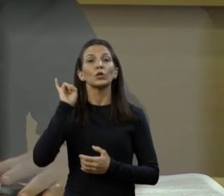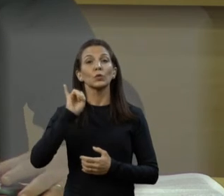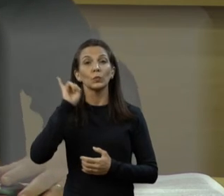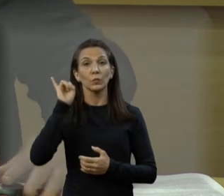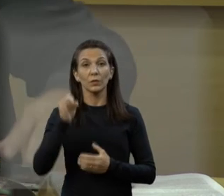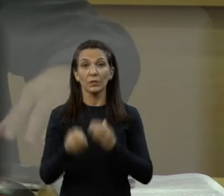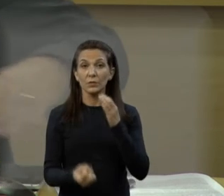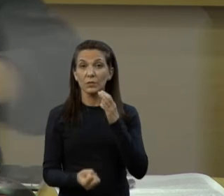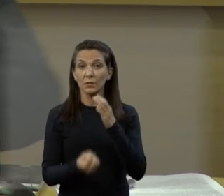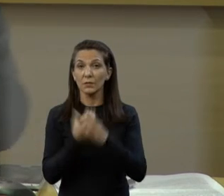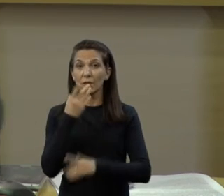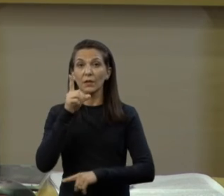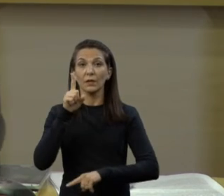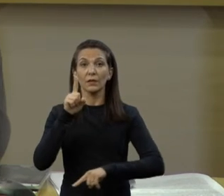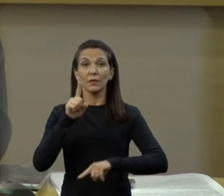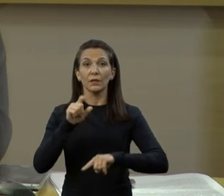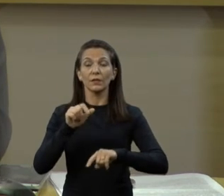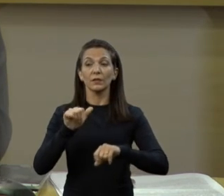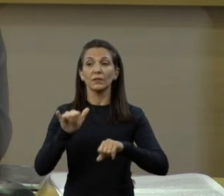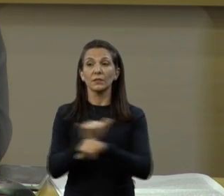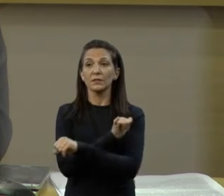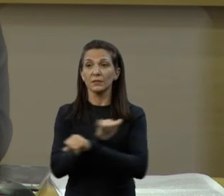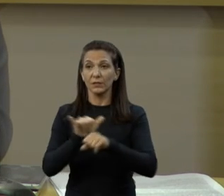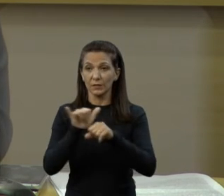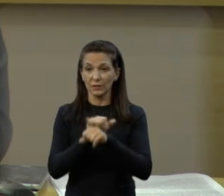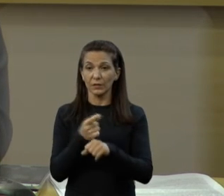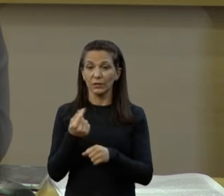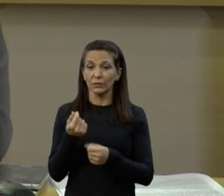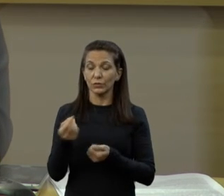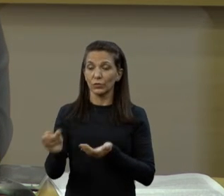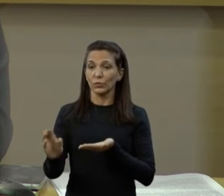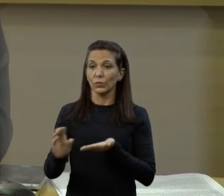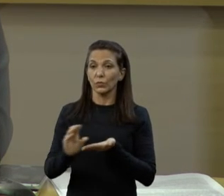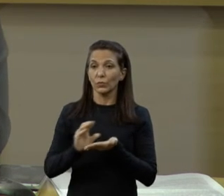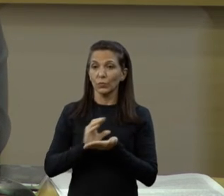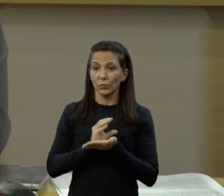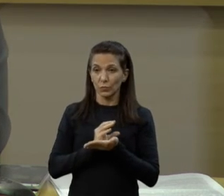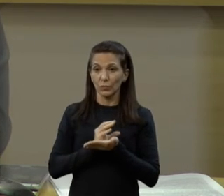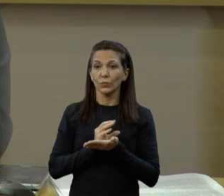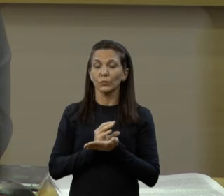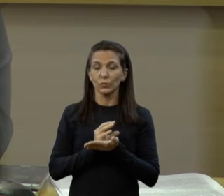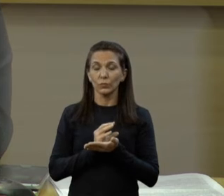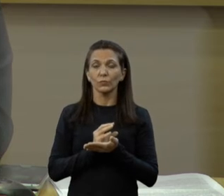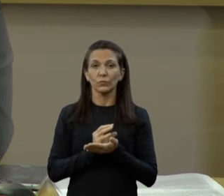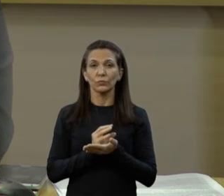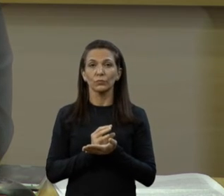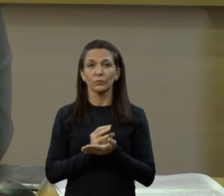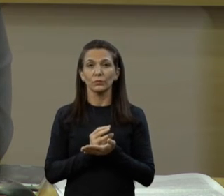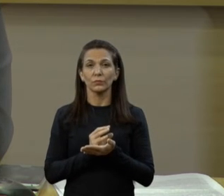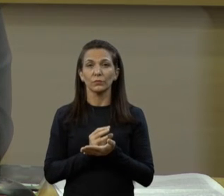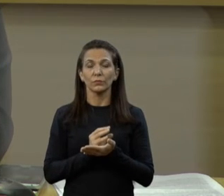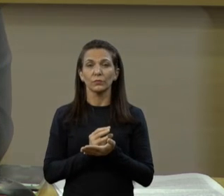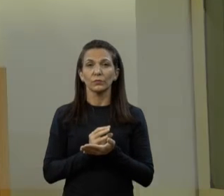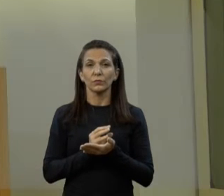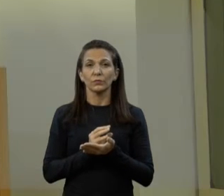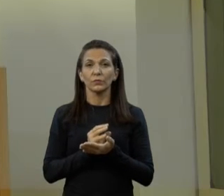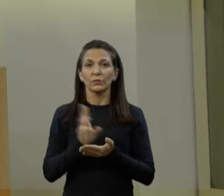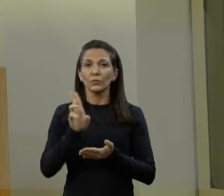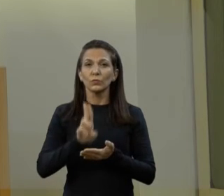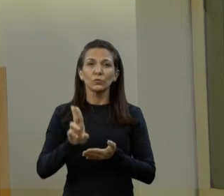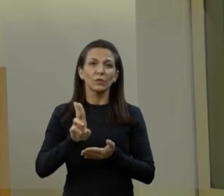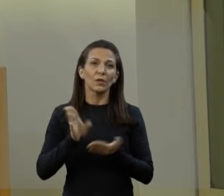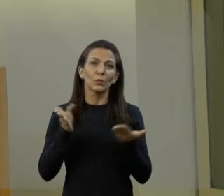presidir da criação de instrumentos que possível captar recursos por meio totalmente não é por mês atualmente não